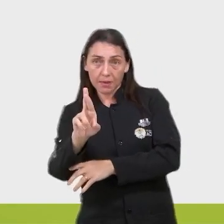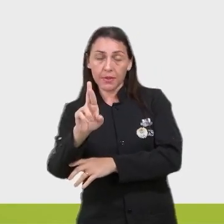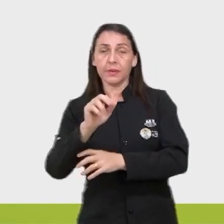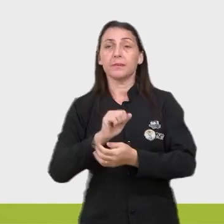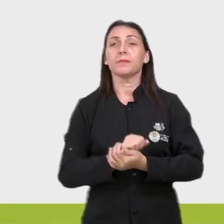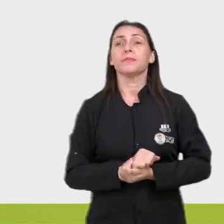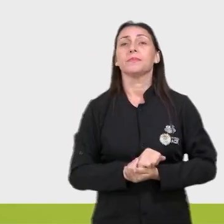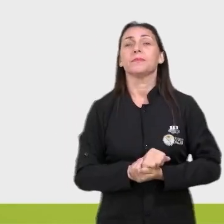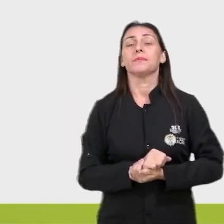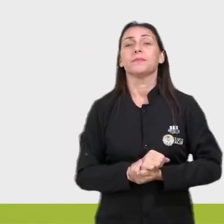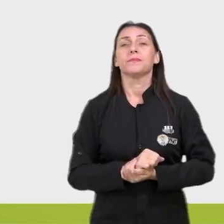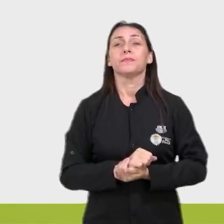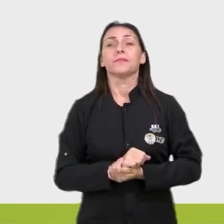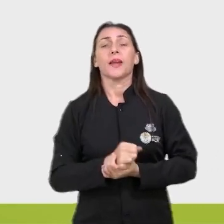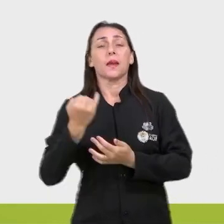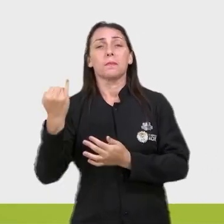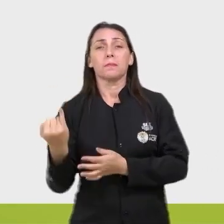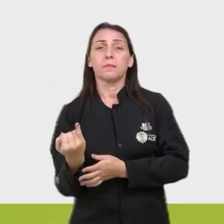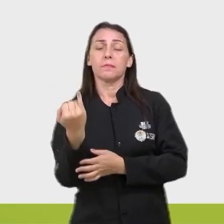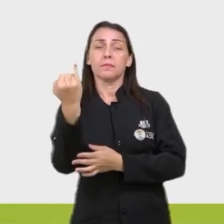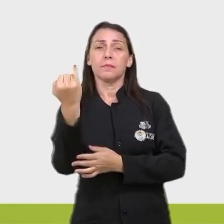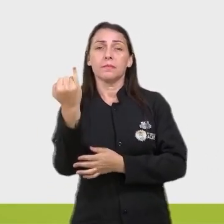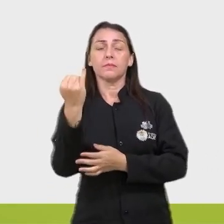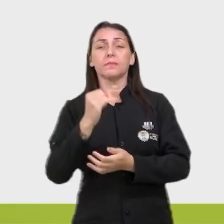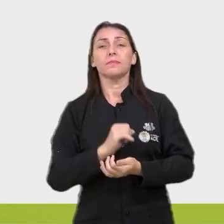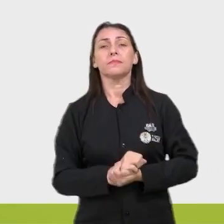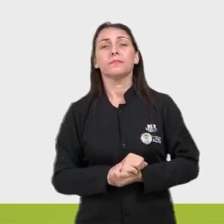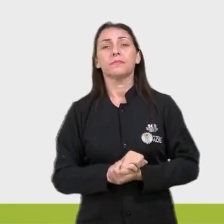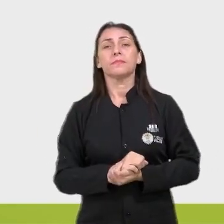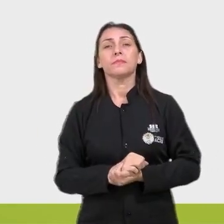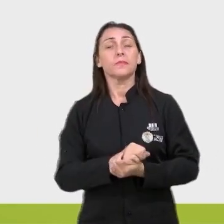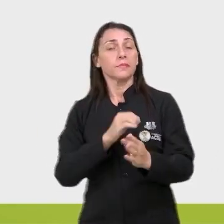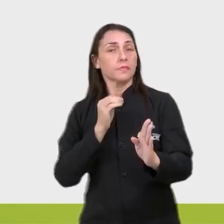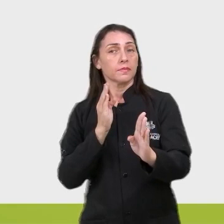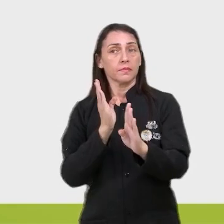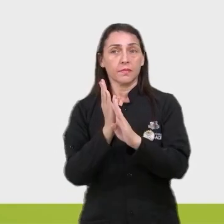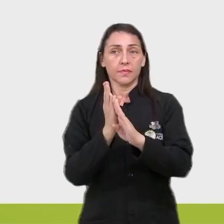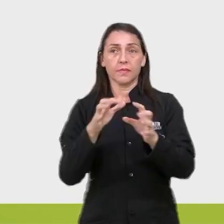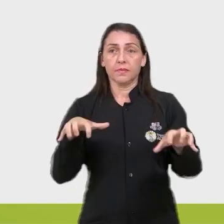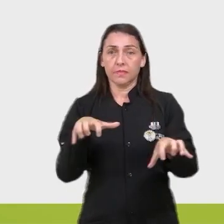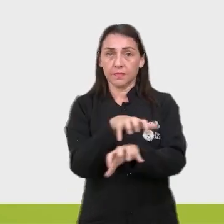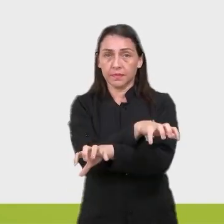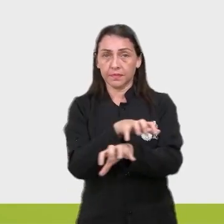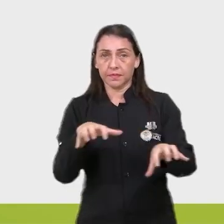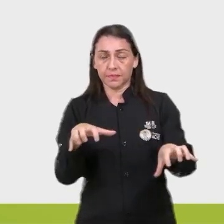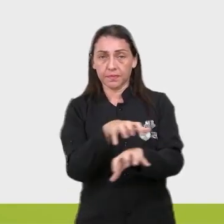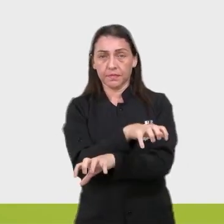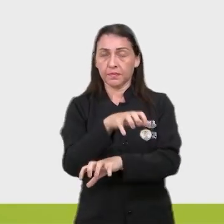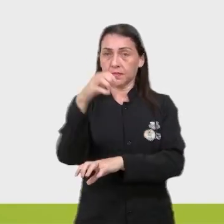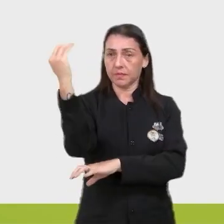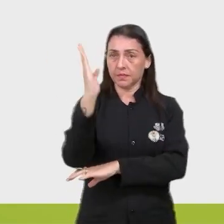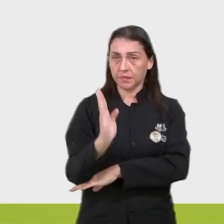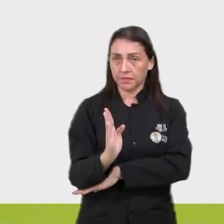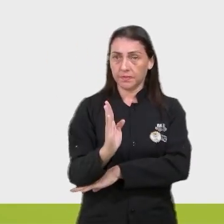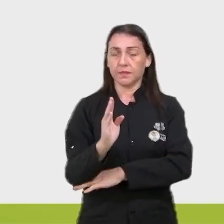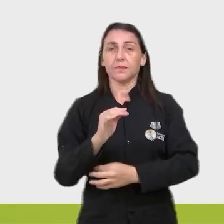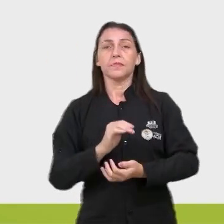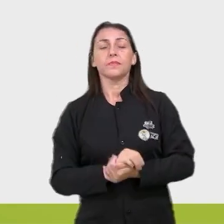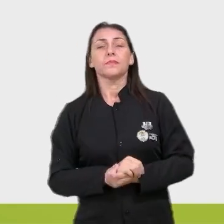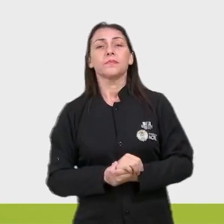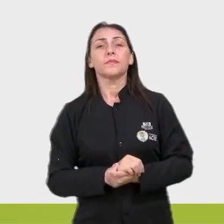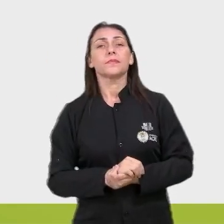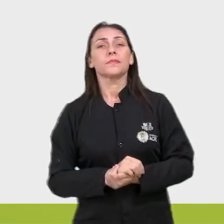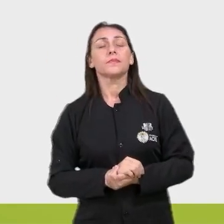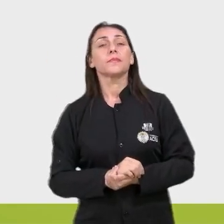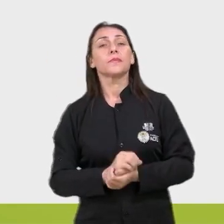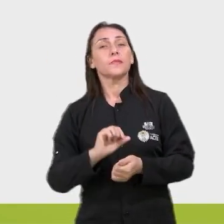Aziz Absaber, tão importante aí para identificar esses domínios morfoclimáticos do Brasil. Afinal de contas,